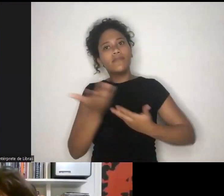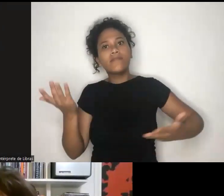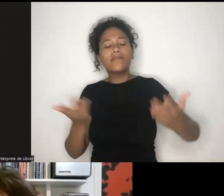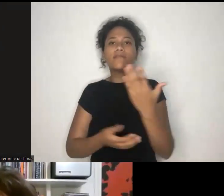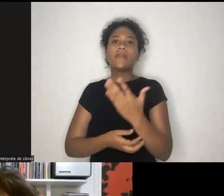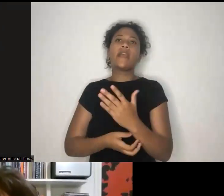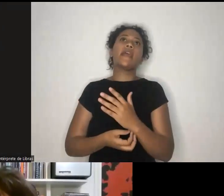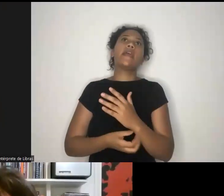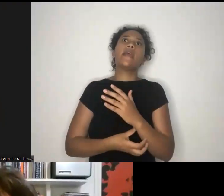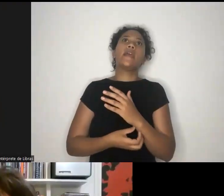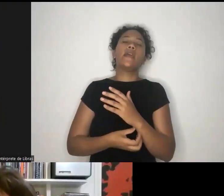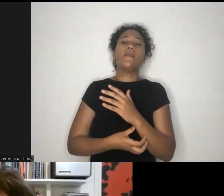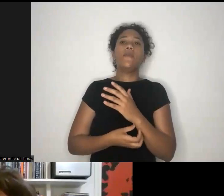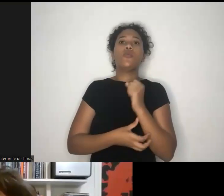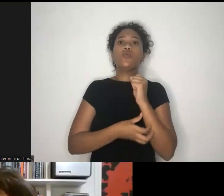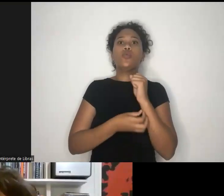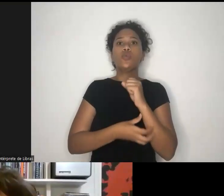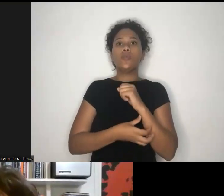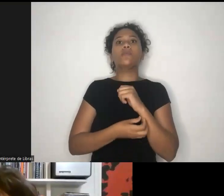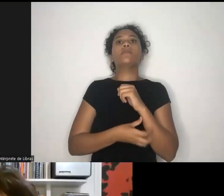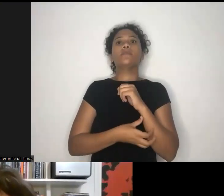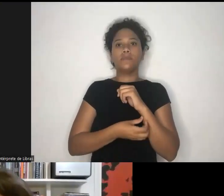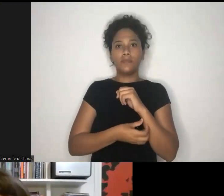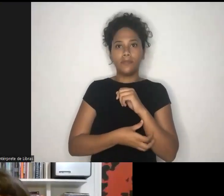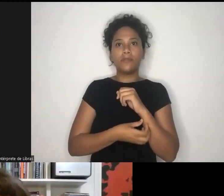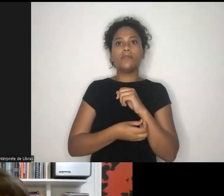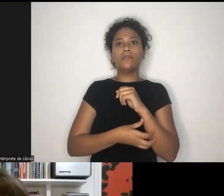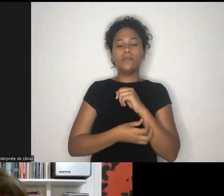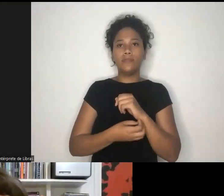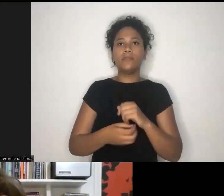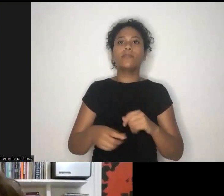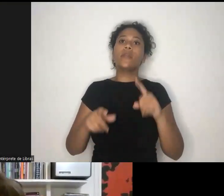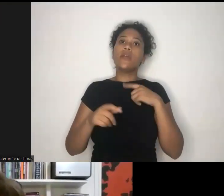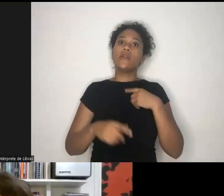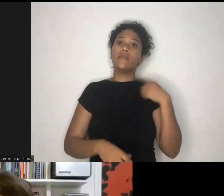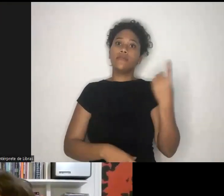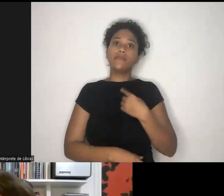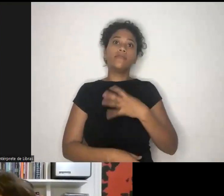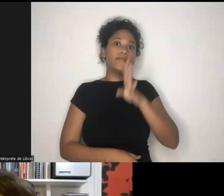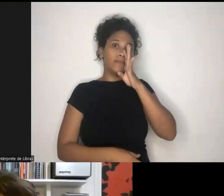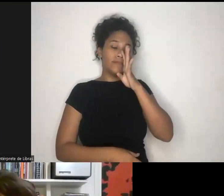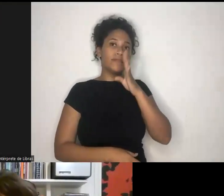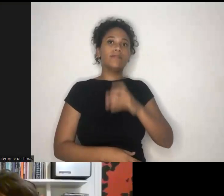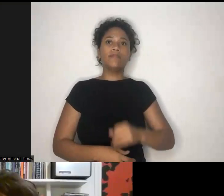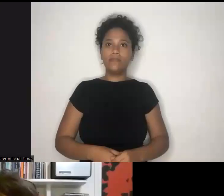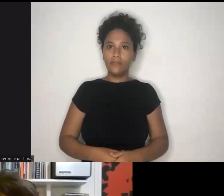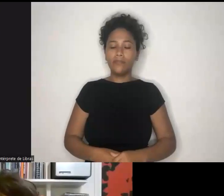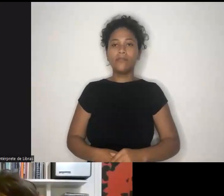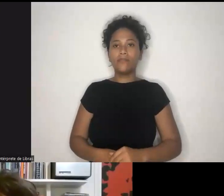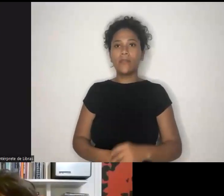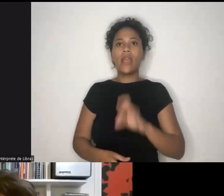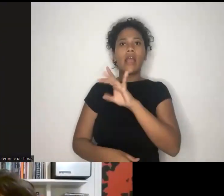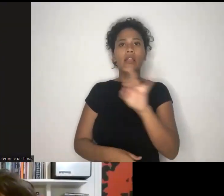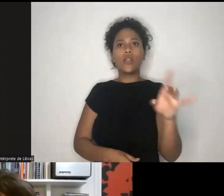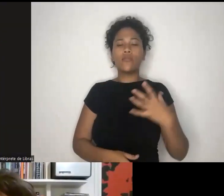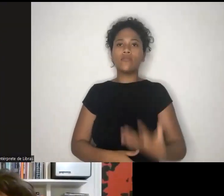e muito Nossa muito transformadora para quem tá te ouvindo tenho certeza que tá tocando cada um de nós aqui de